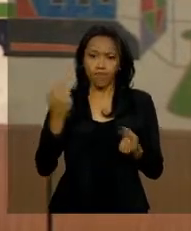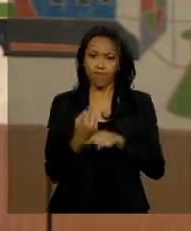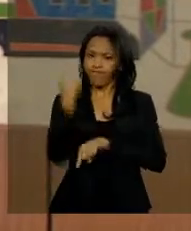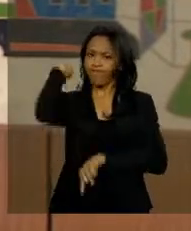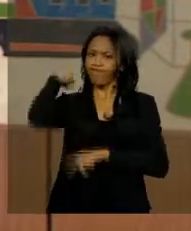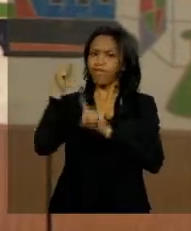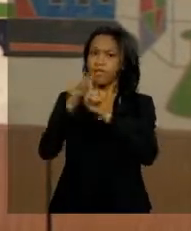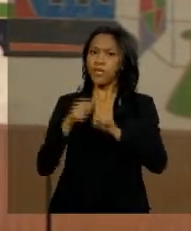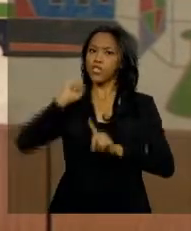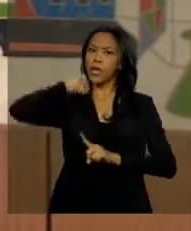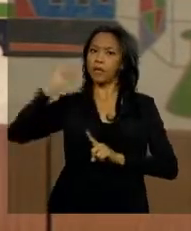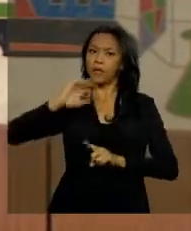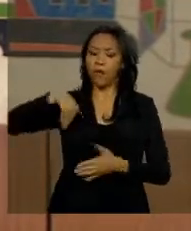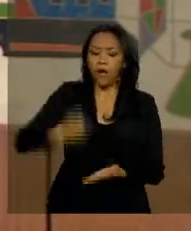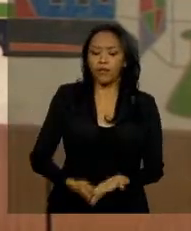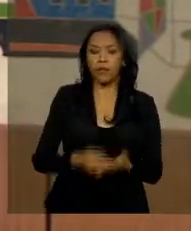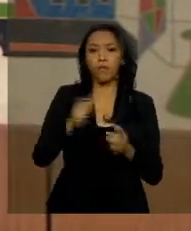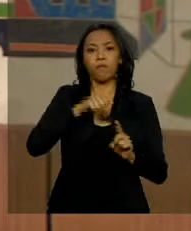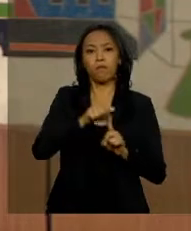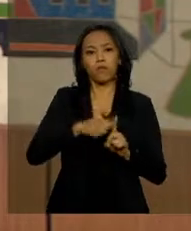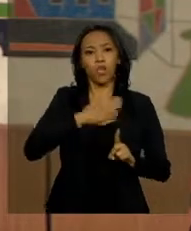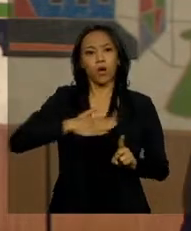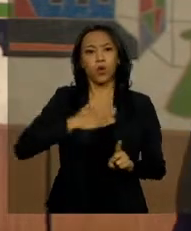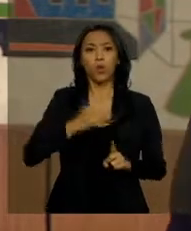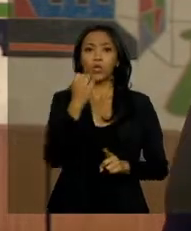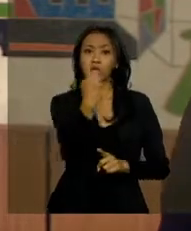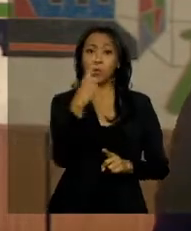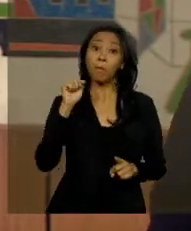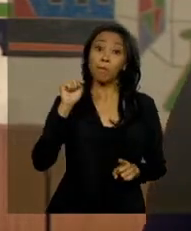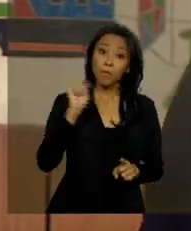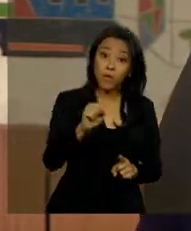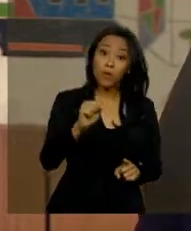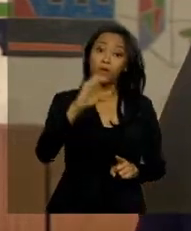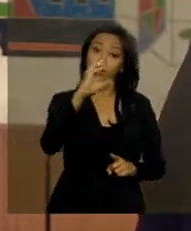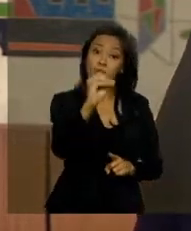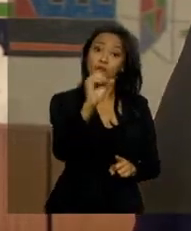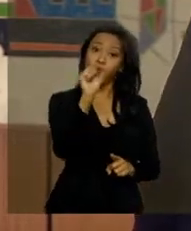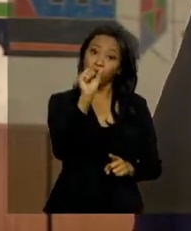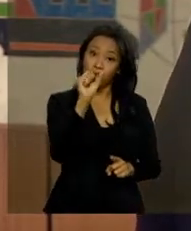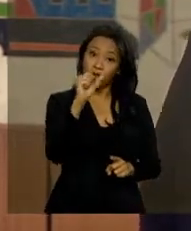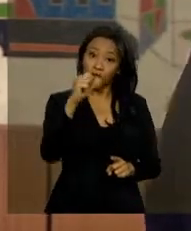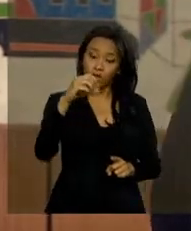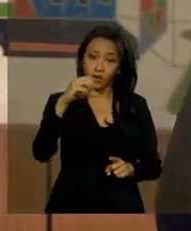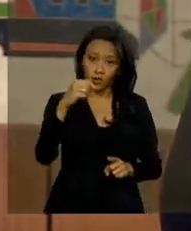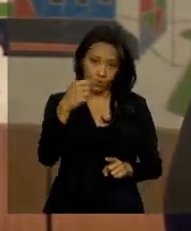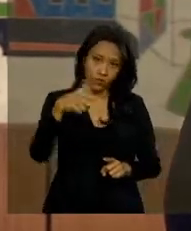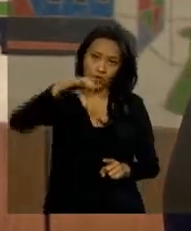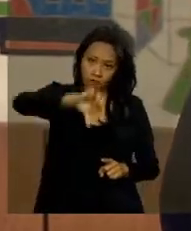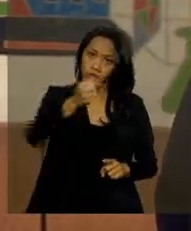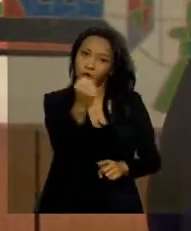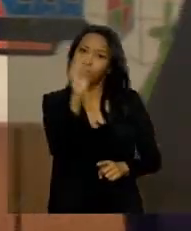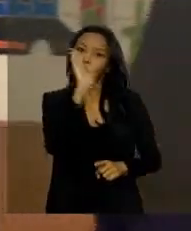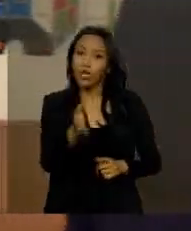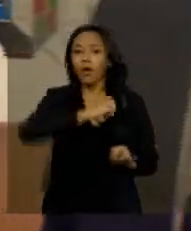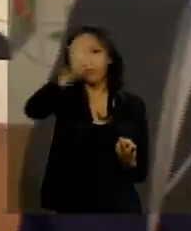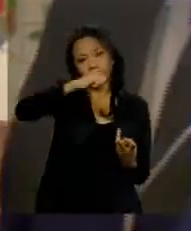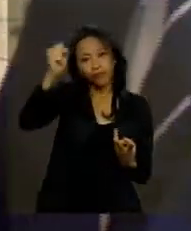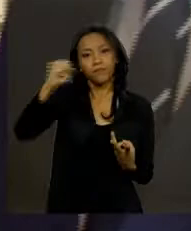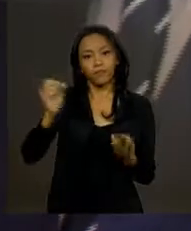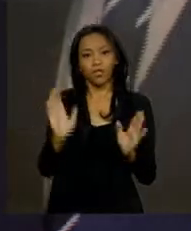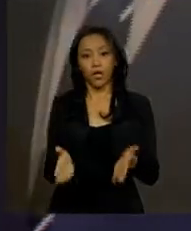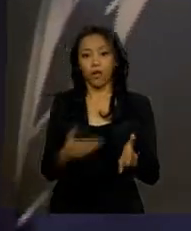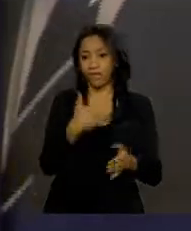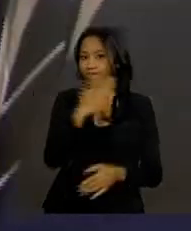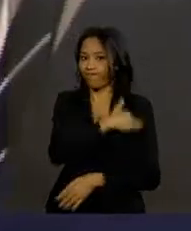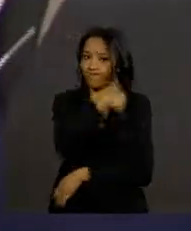deste ano 1098 emigrantes venezuelanos foram transferidos para outros estados do país ao meu lado está o ministro chefe